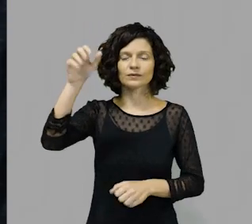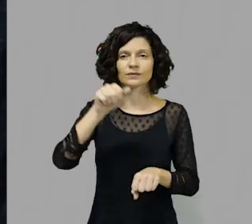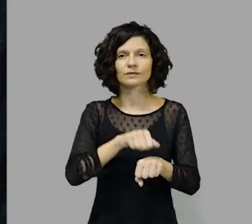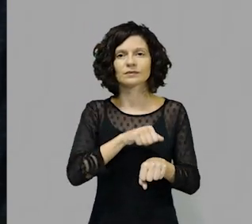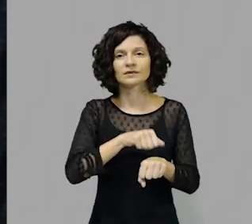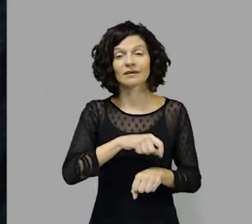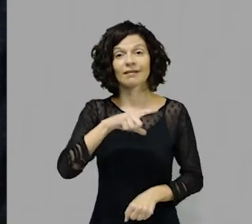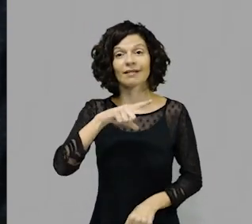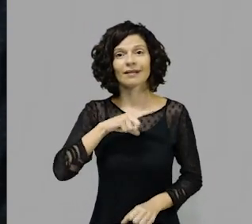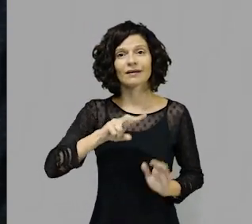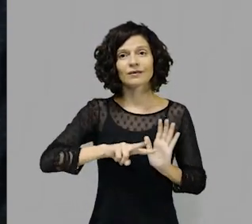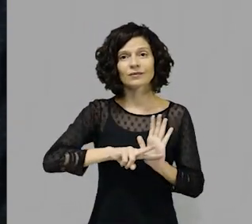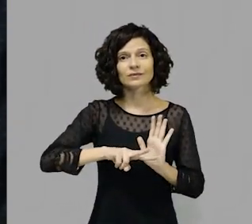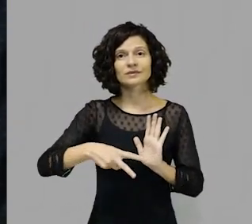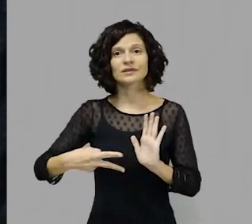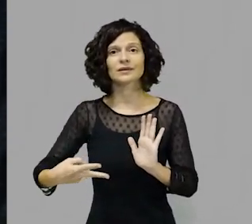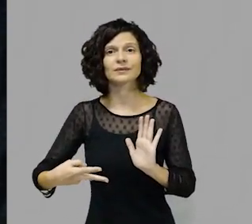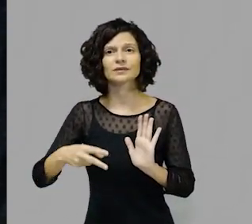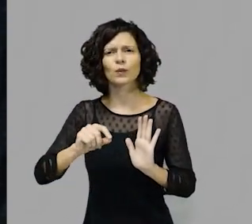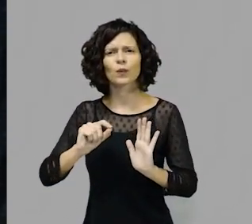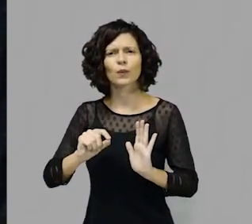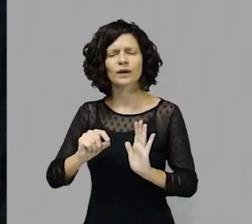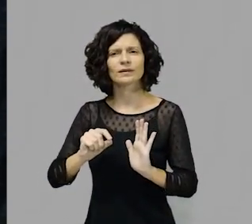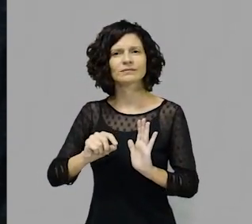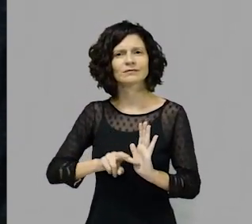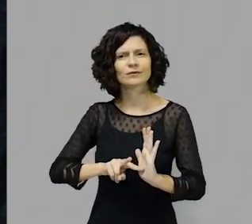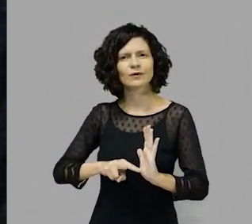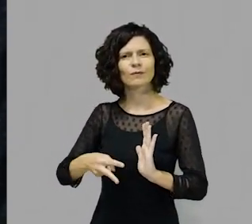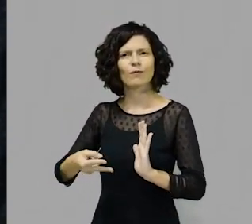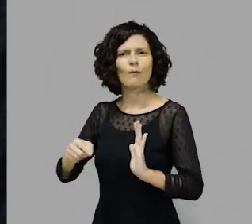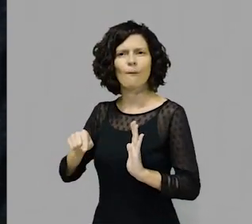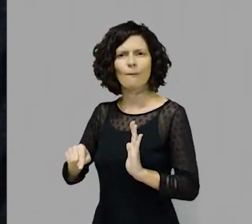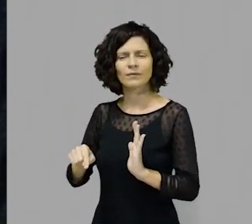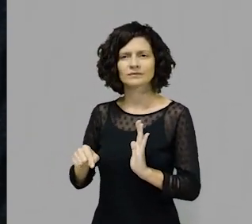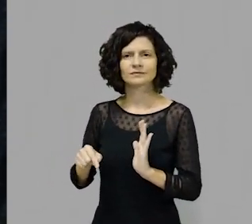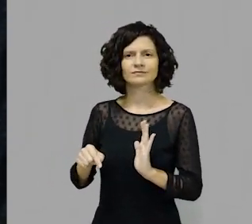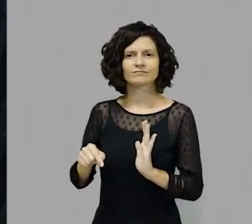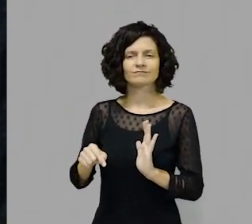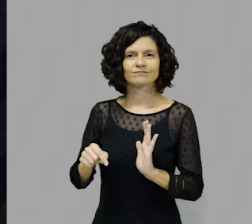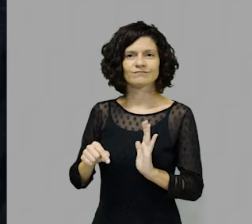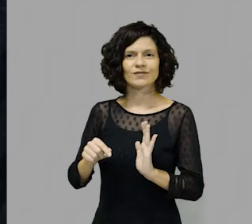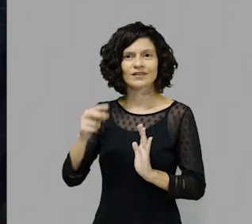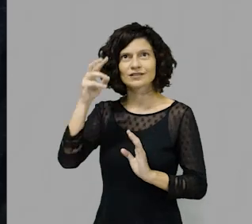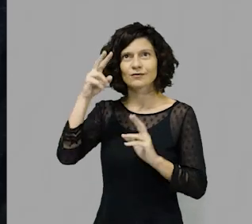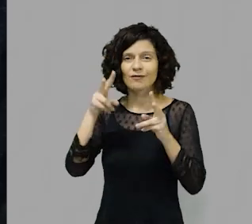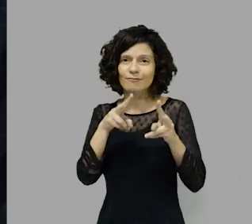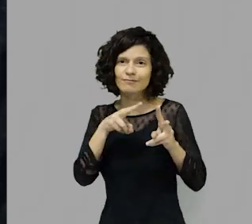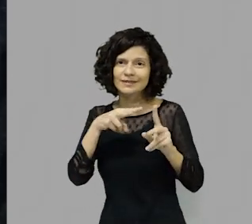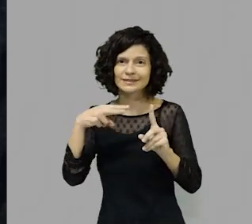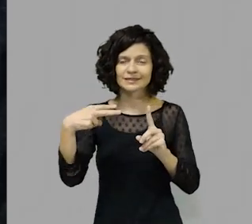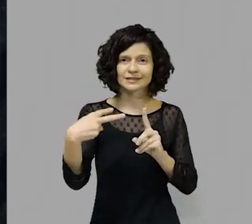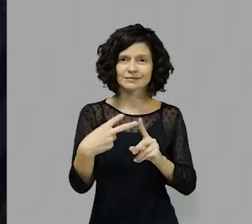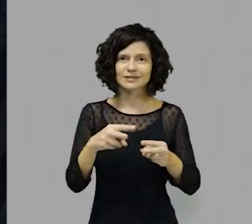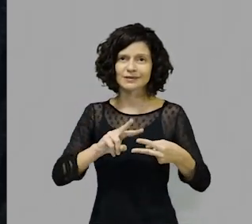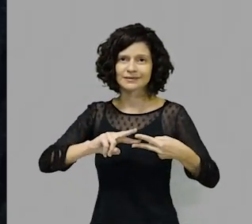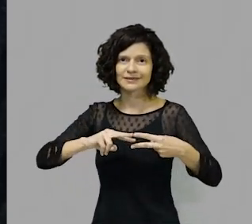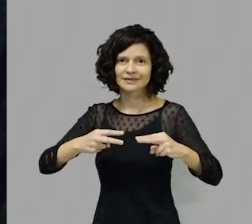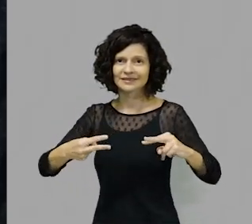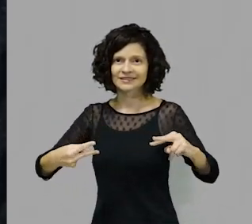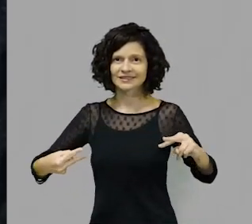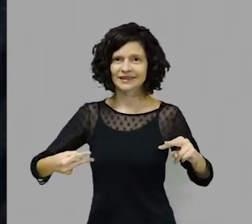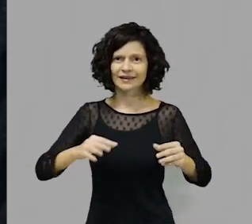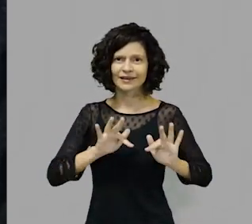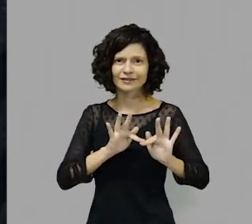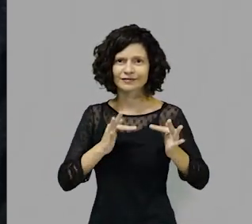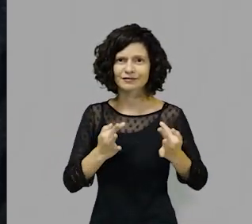consequência, como resultado, além da perpetuação da pobreza e dessa visão hereditária e da perpetuação